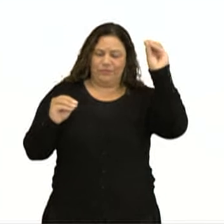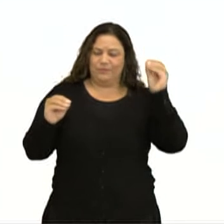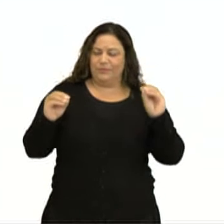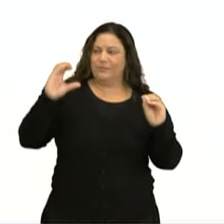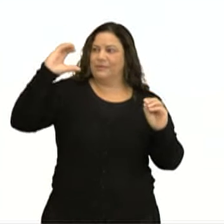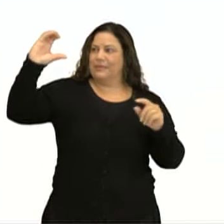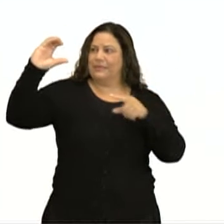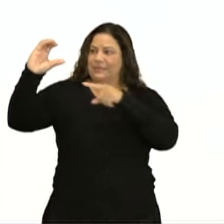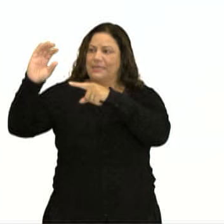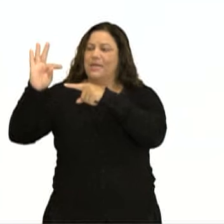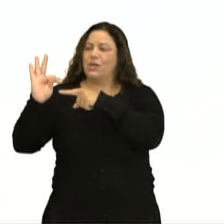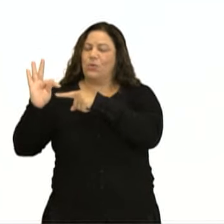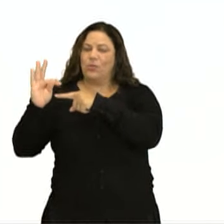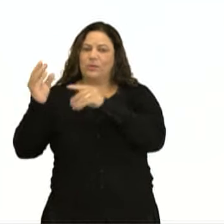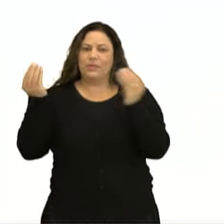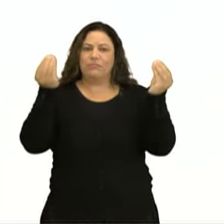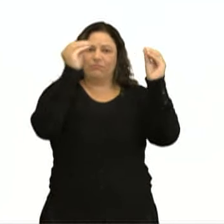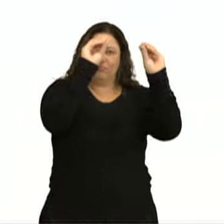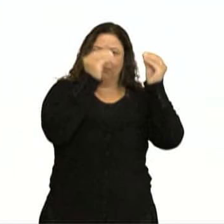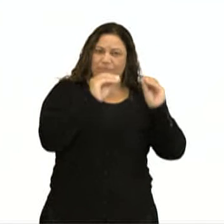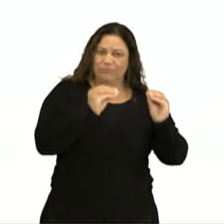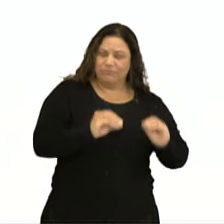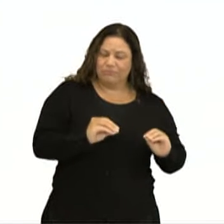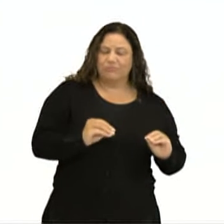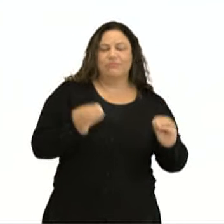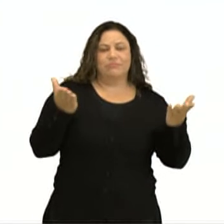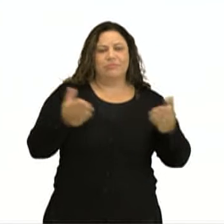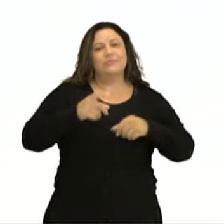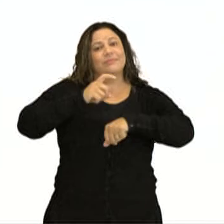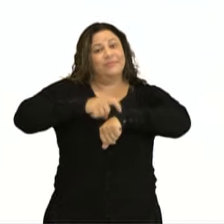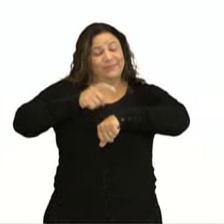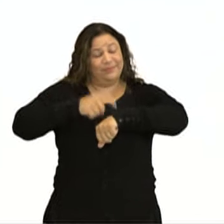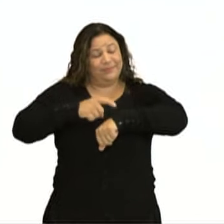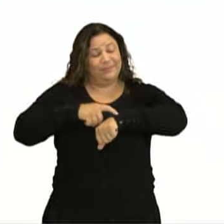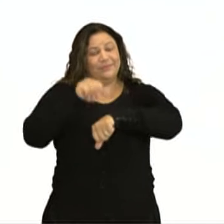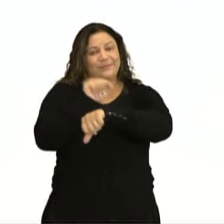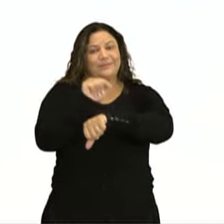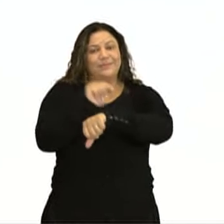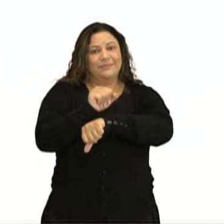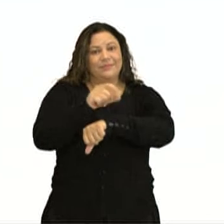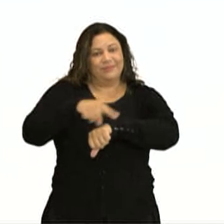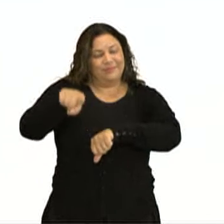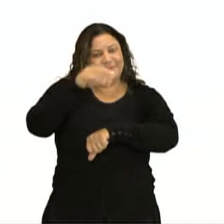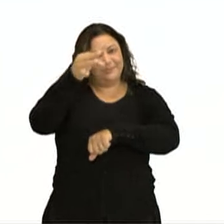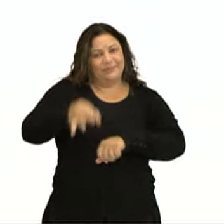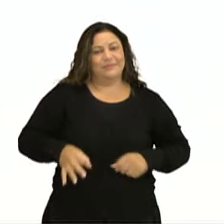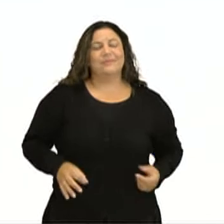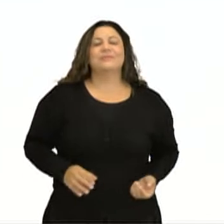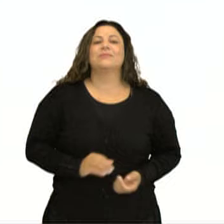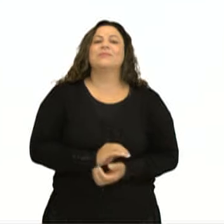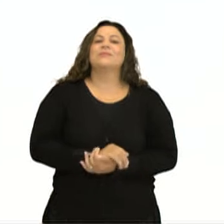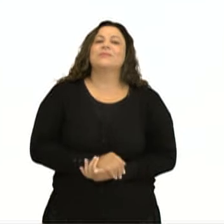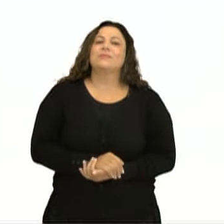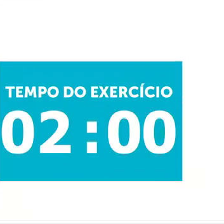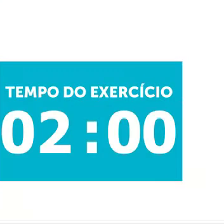com calor e temperatura. Beleza? Vou te dar um tempo e eu espero que você acerte esse quiz.